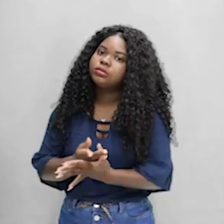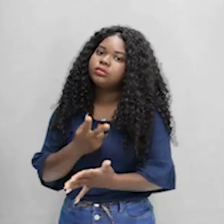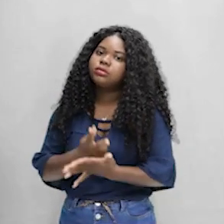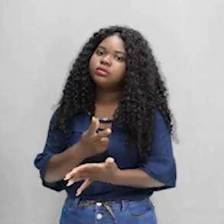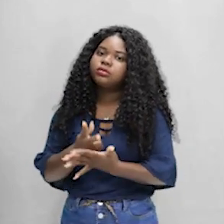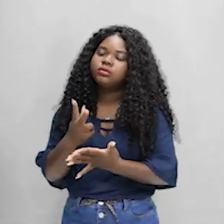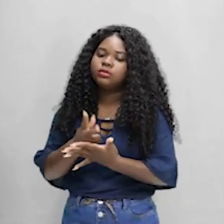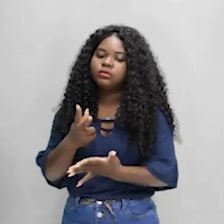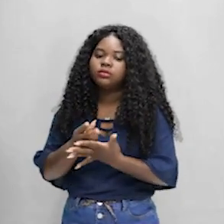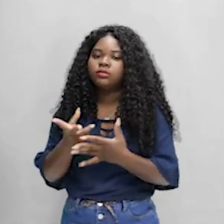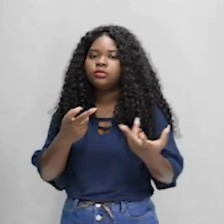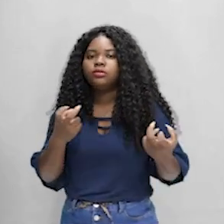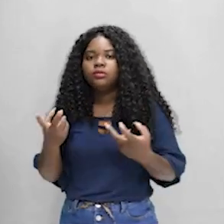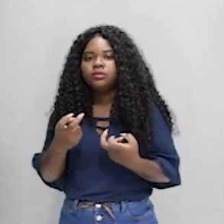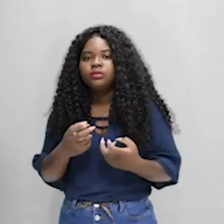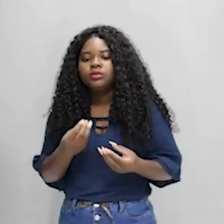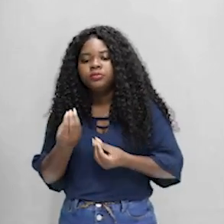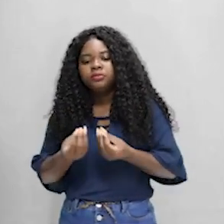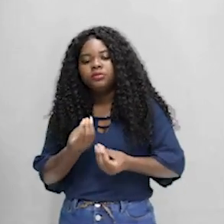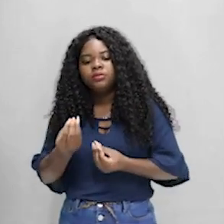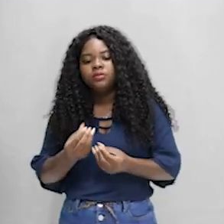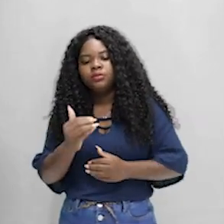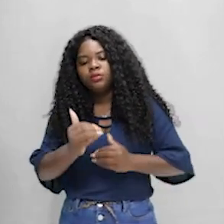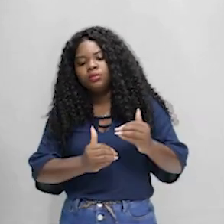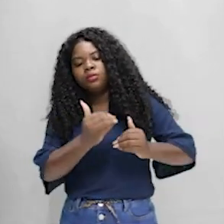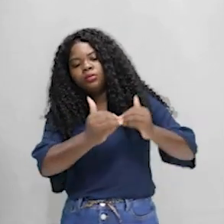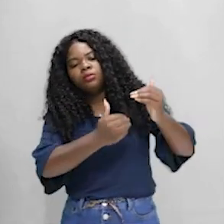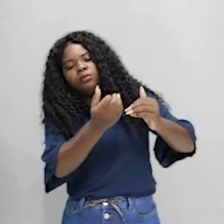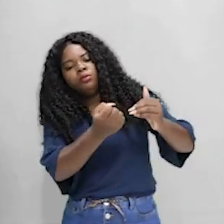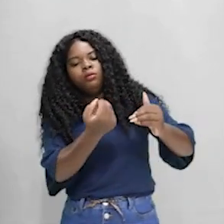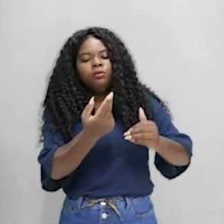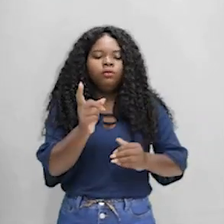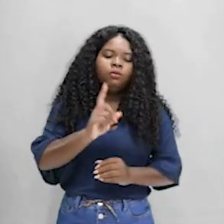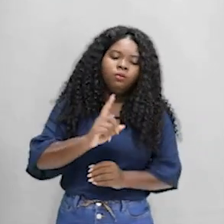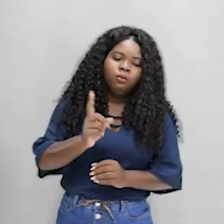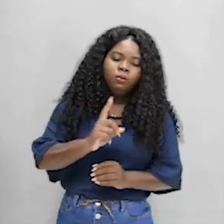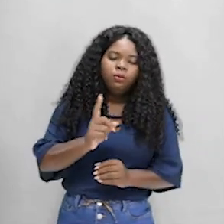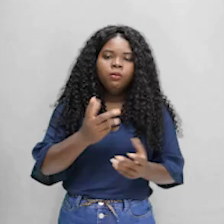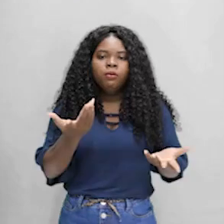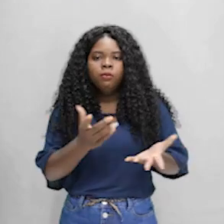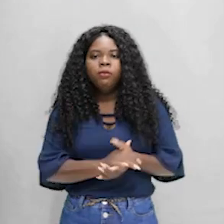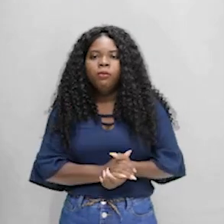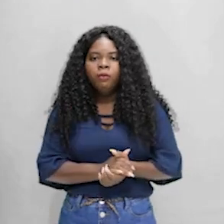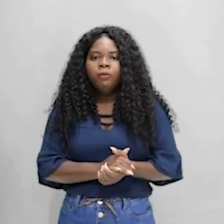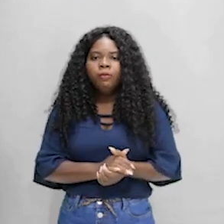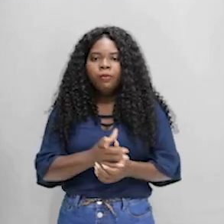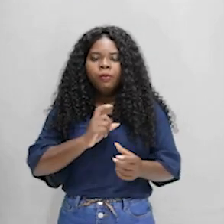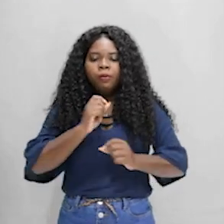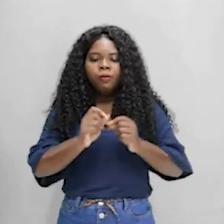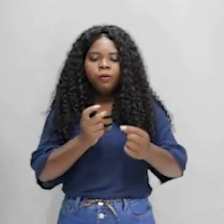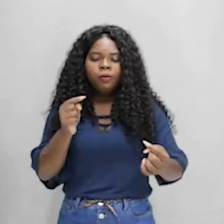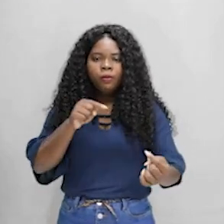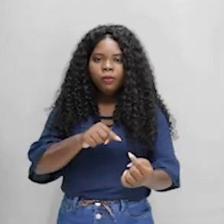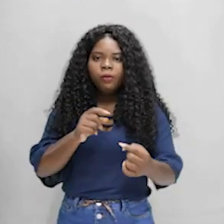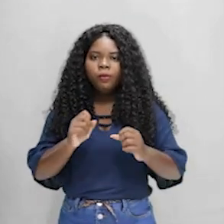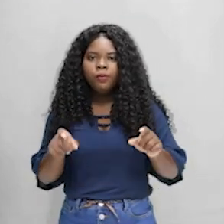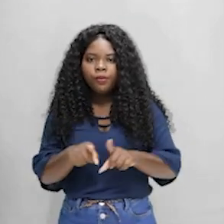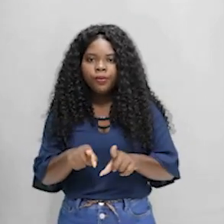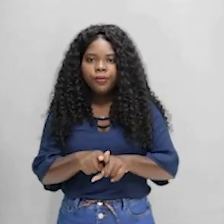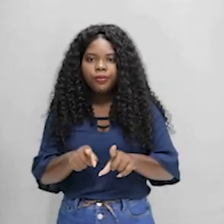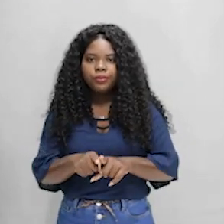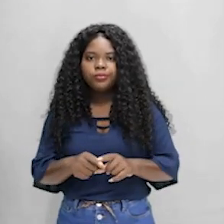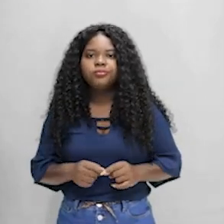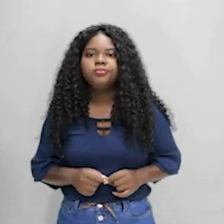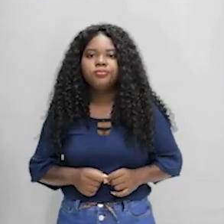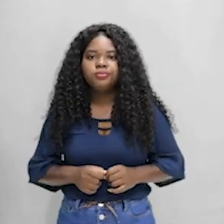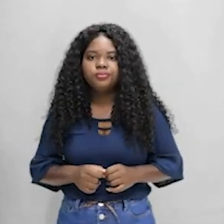nós percebermos o nível, o que aquele atleta já conseguiu atingir, se está cumprindo as metas que foram ali traçadas. Como eu